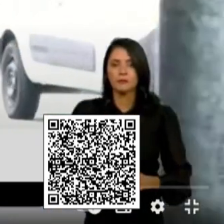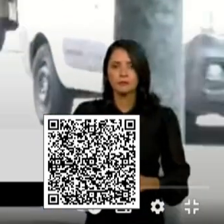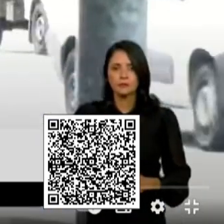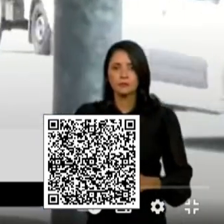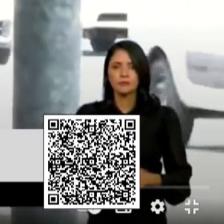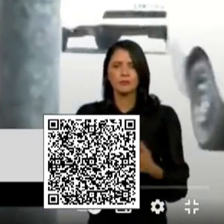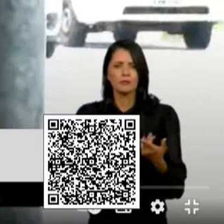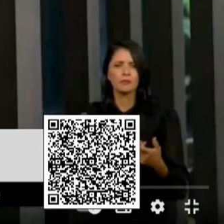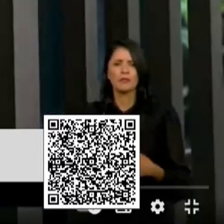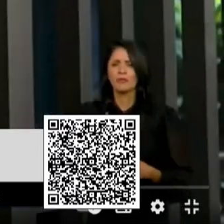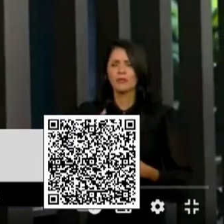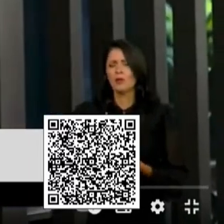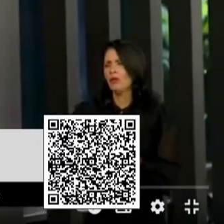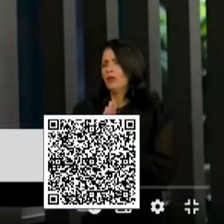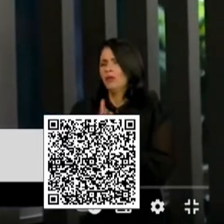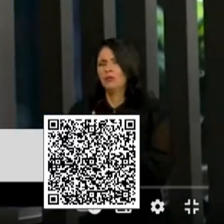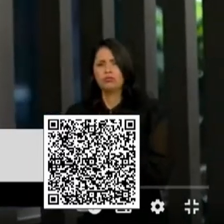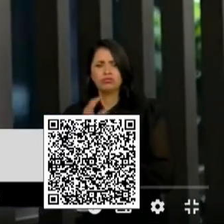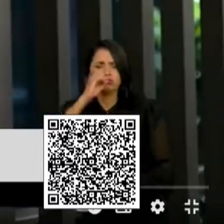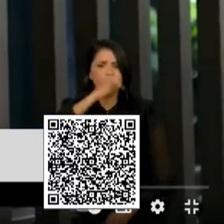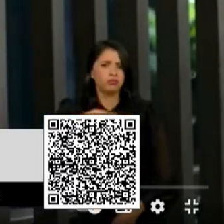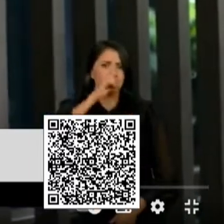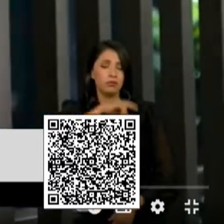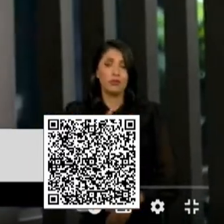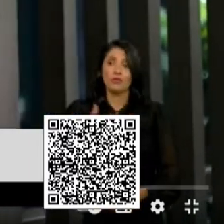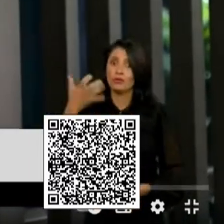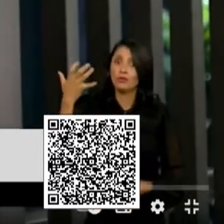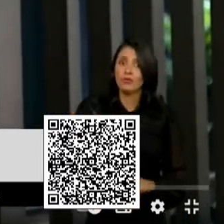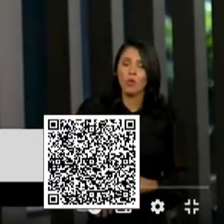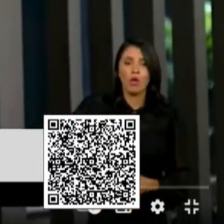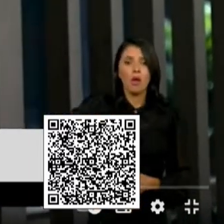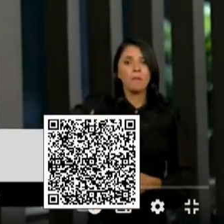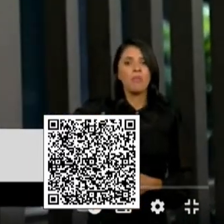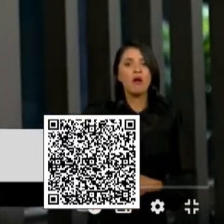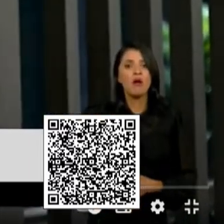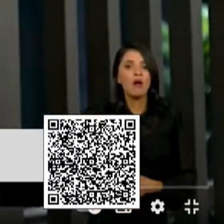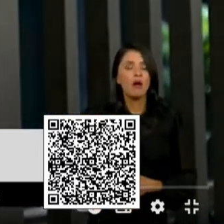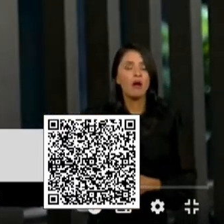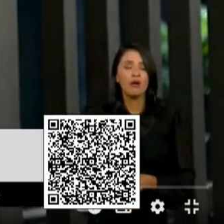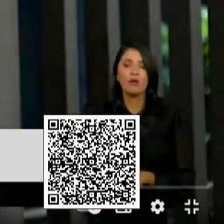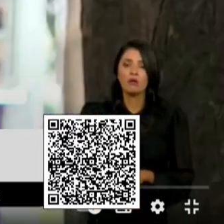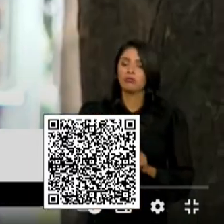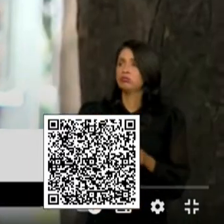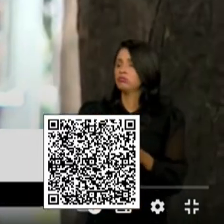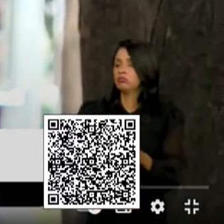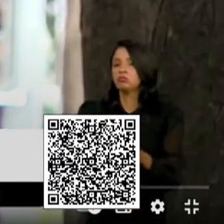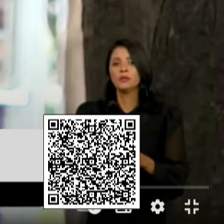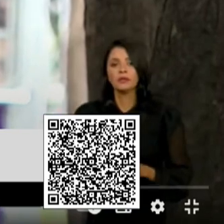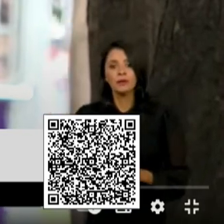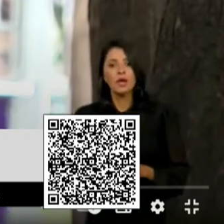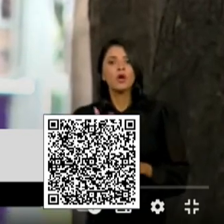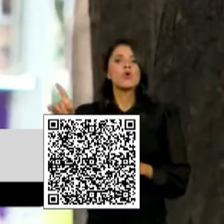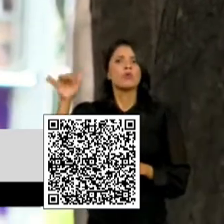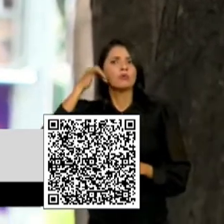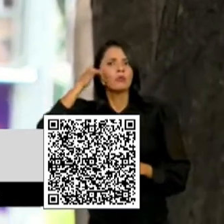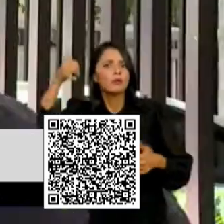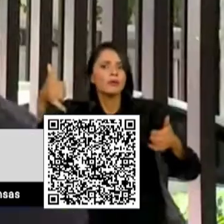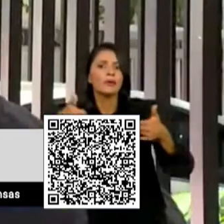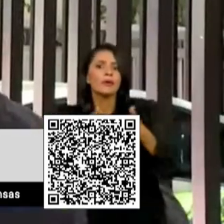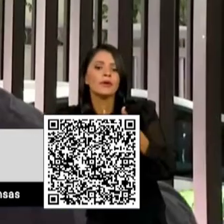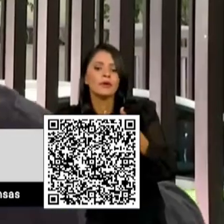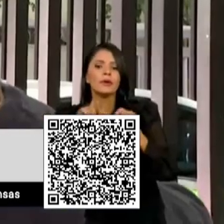É aquele incômodo quando a gente menos quer, o telefone toca sem parar. E do